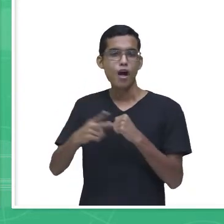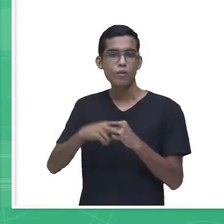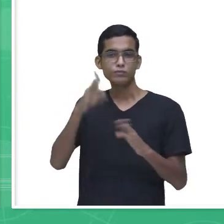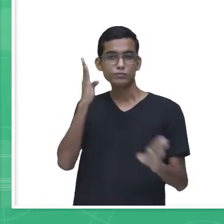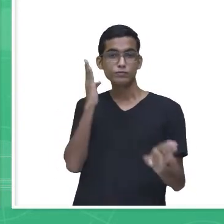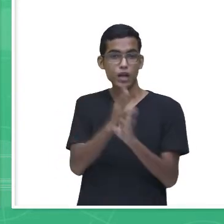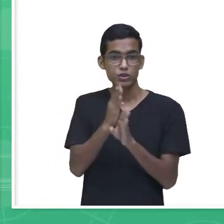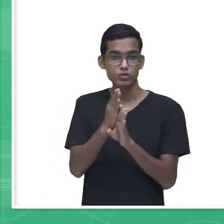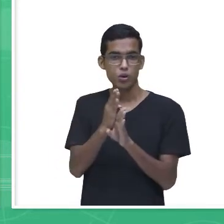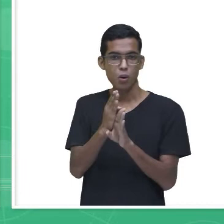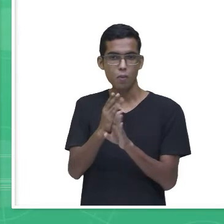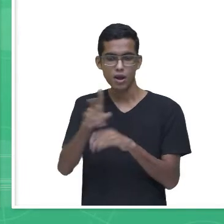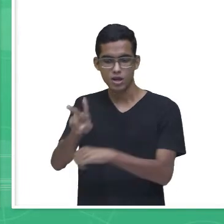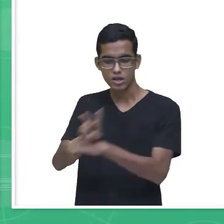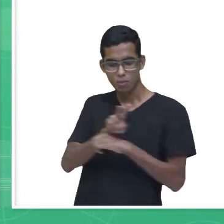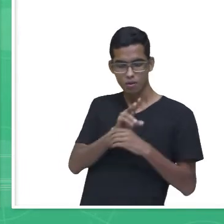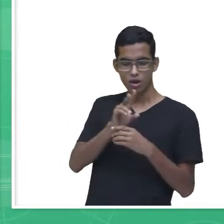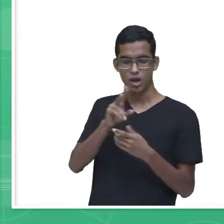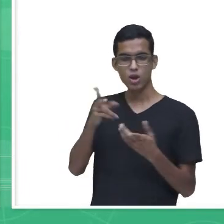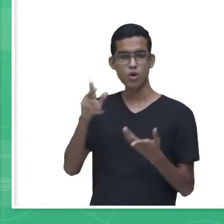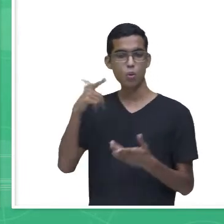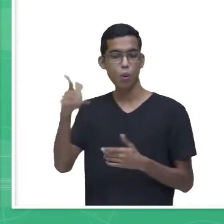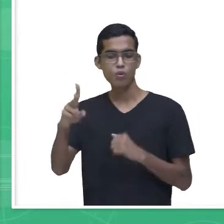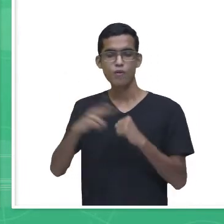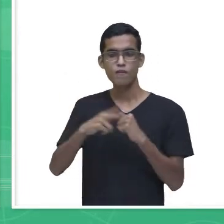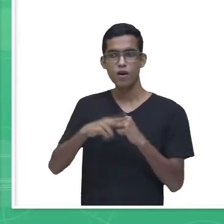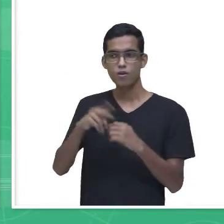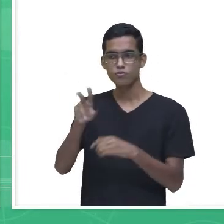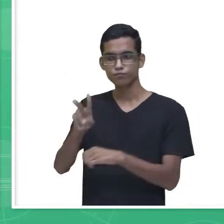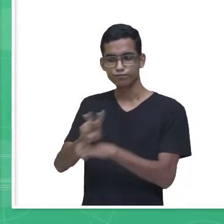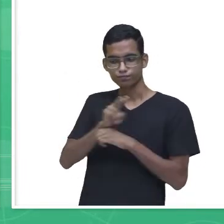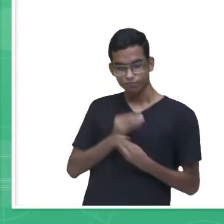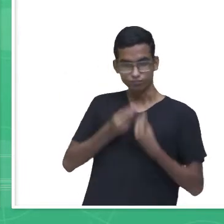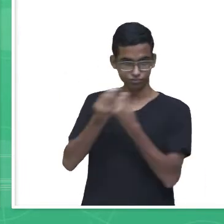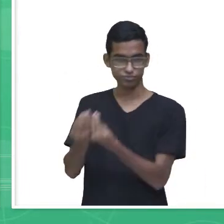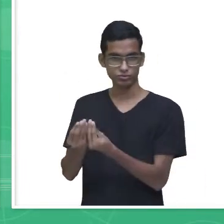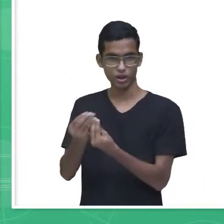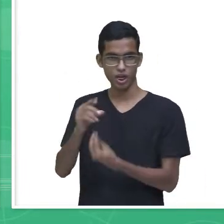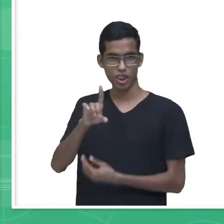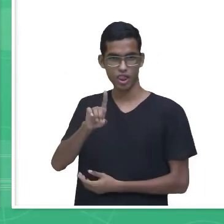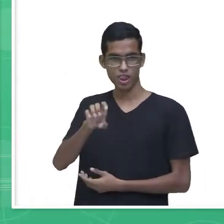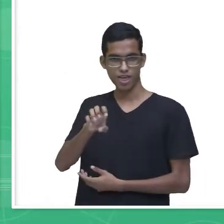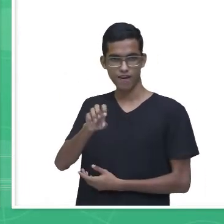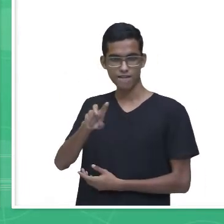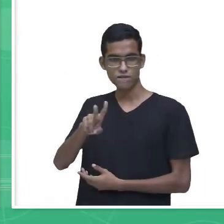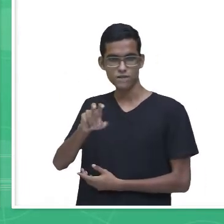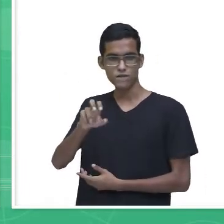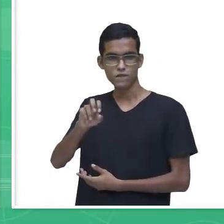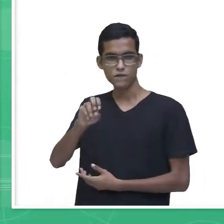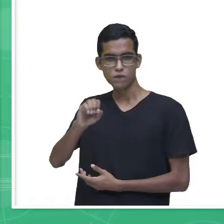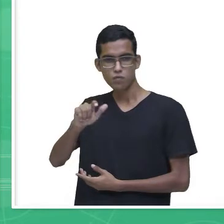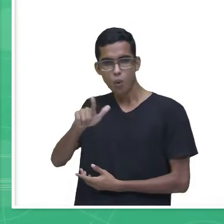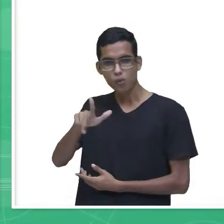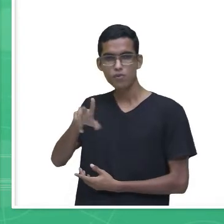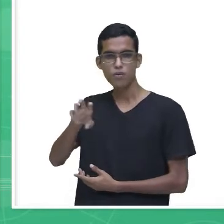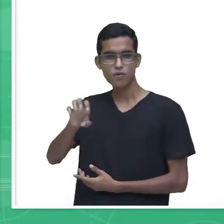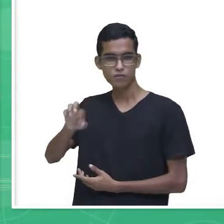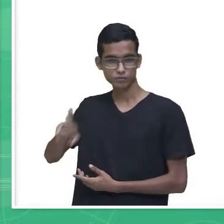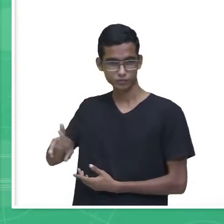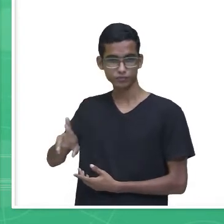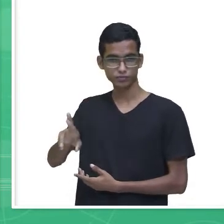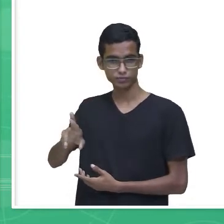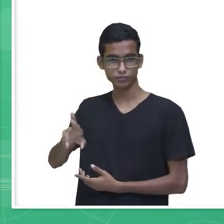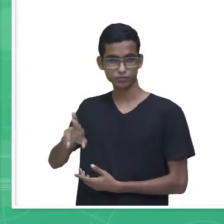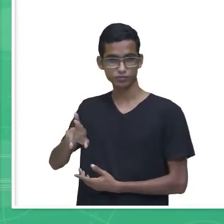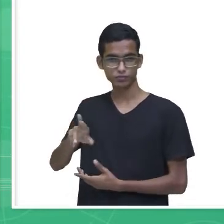têm seus particípios da seguinte forma. Descobrir no espanhol, eu digo